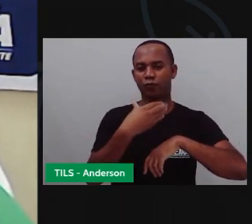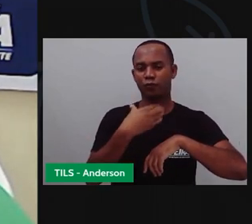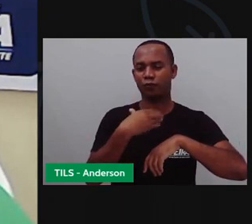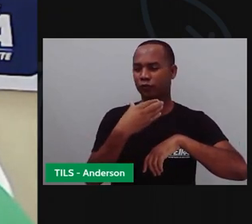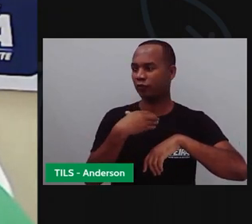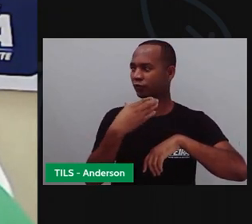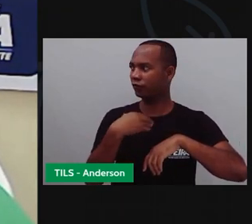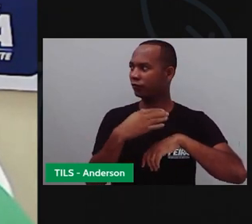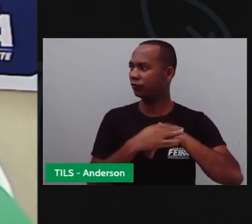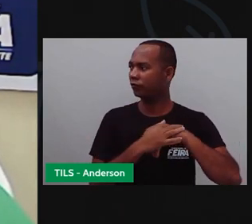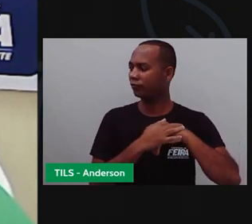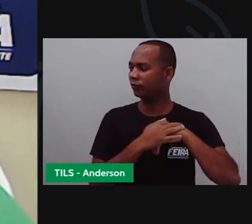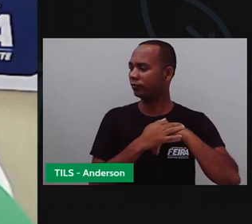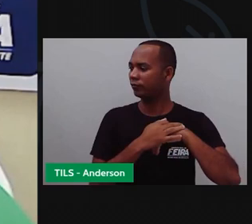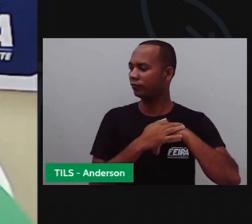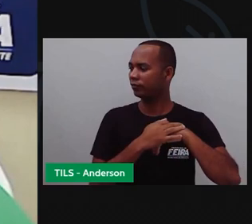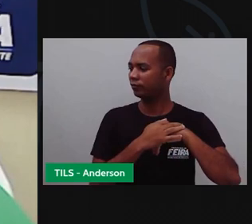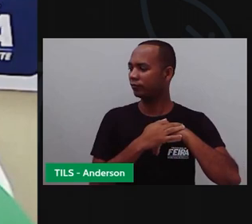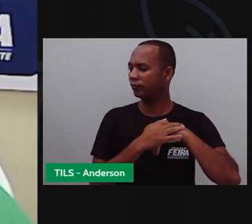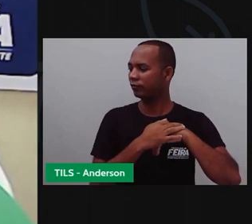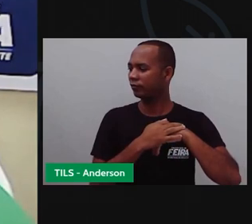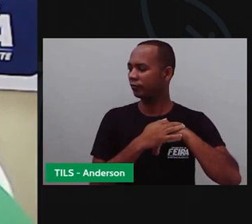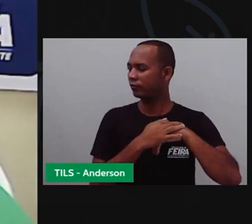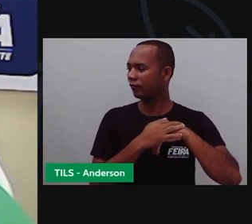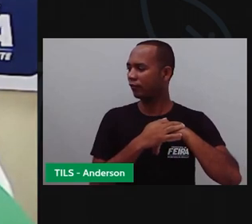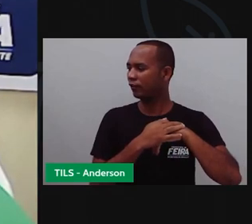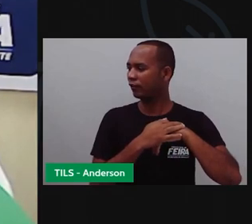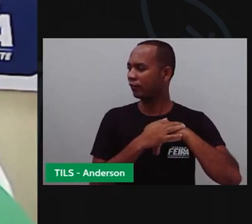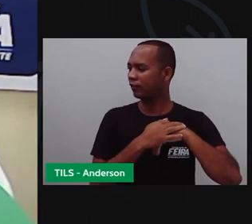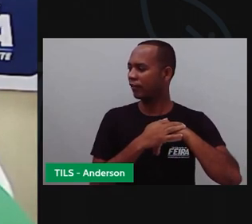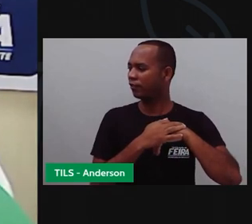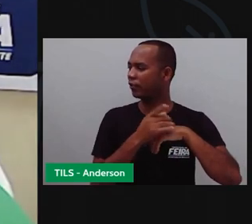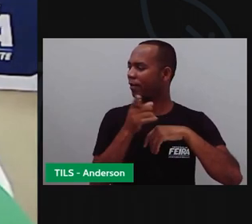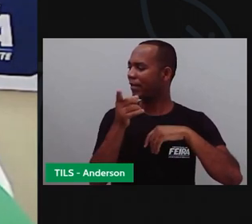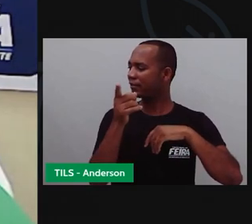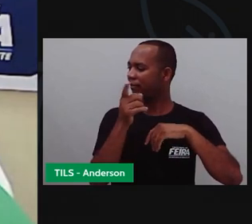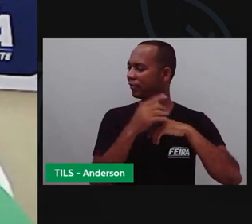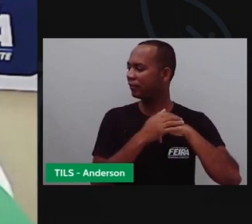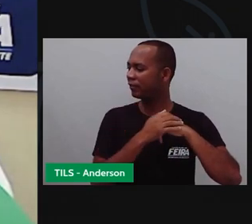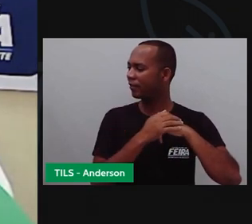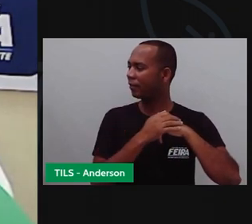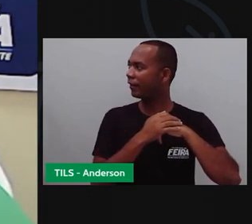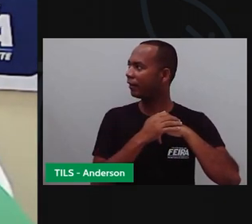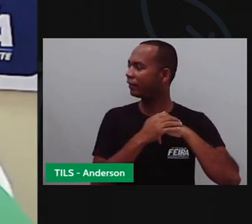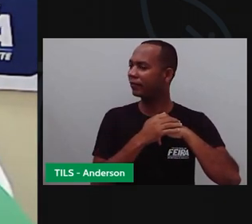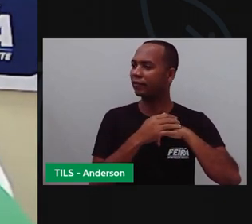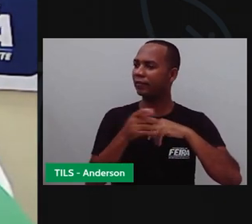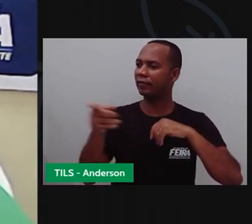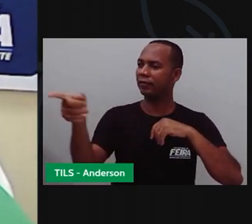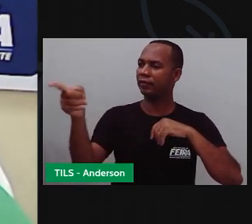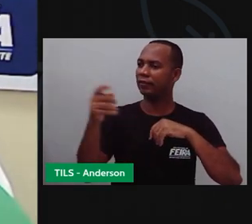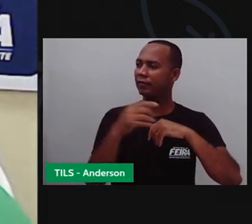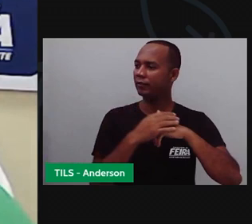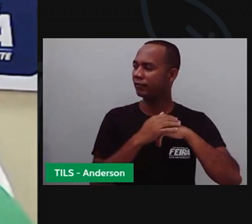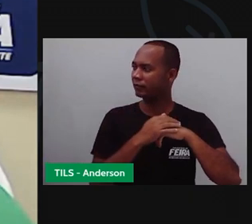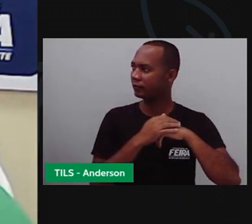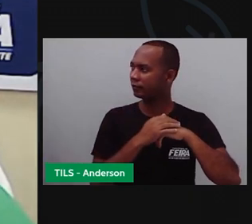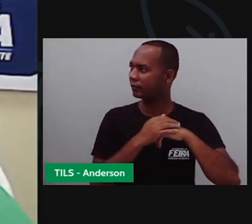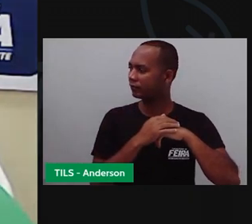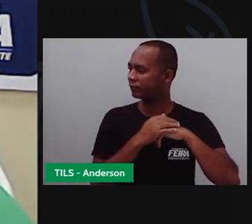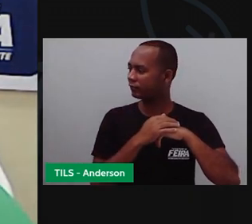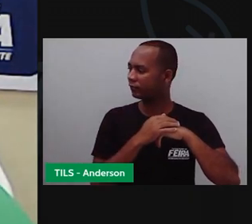levar a gente passa tão um limão vamos botando aqui maracujá tá Não precisa não